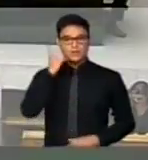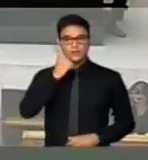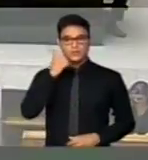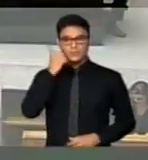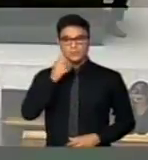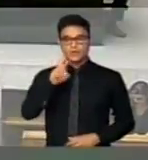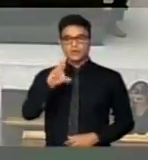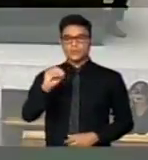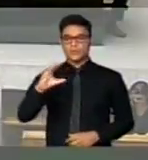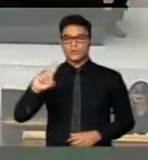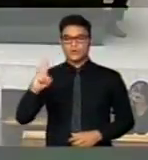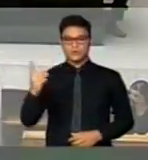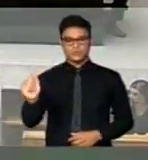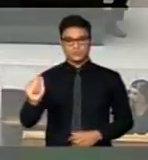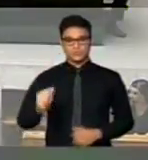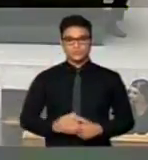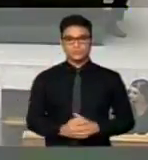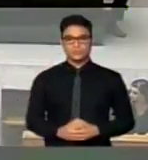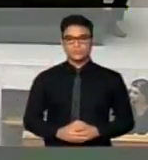deputado Rocha,